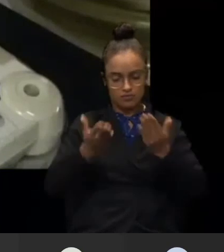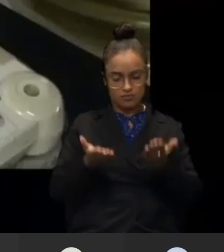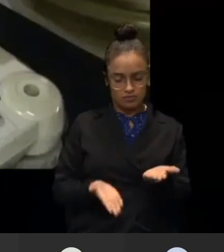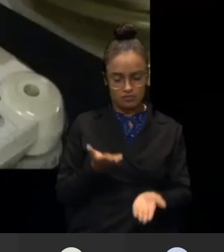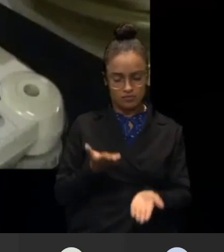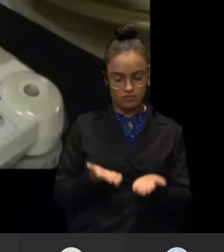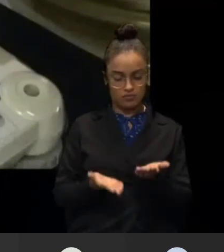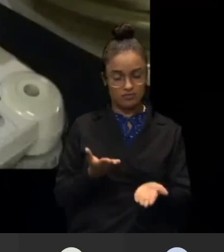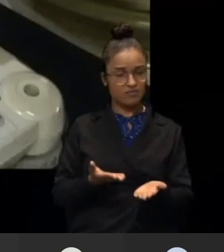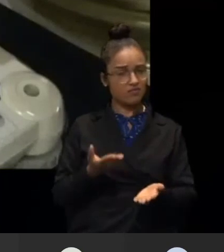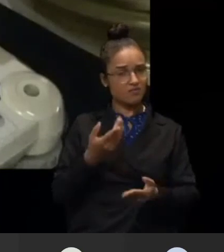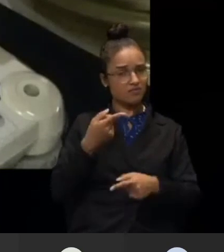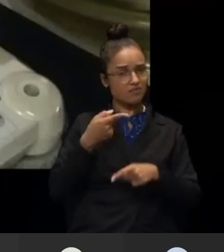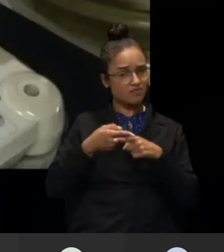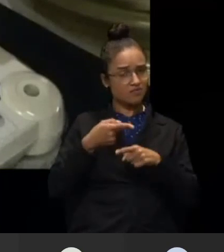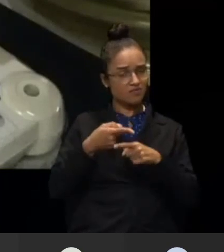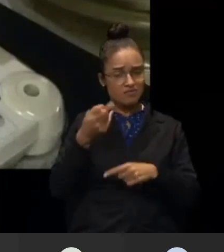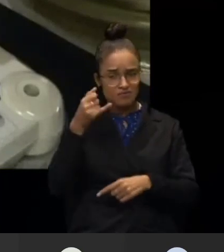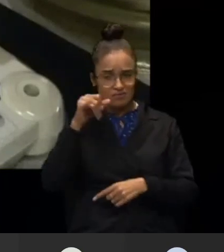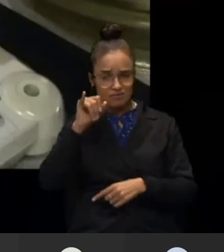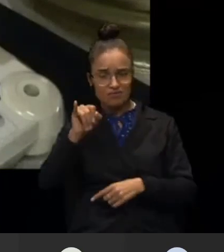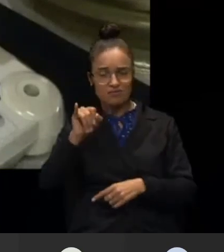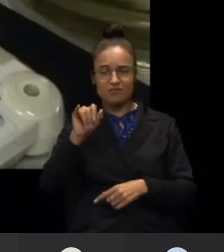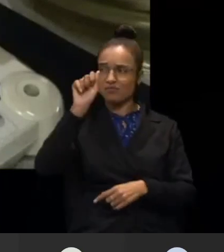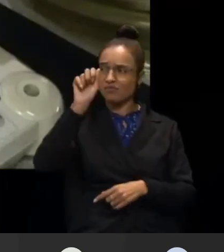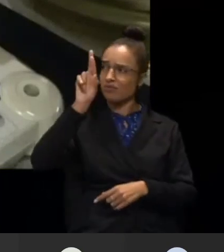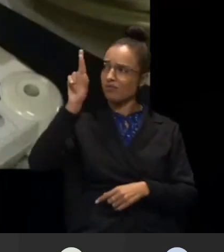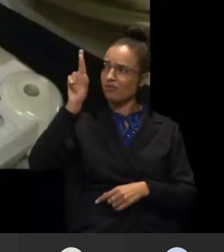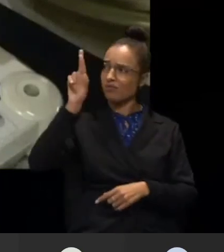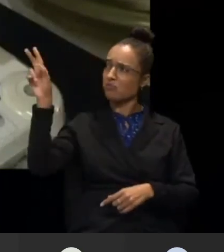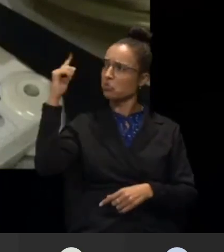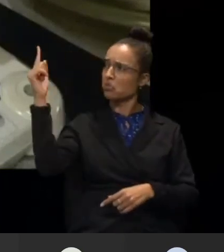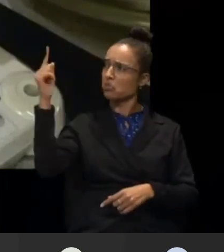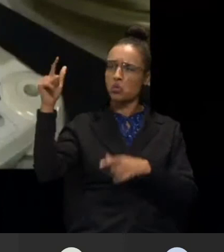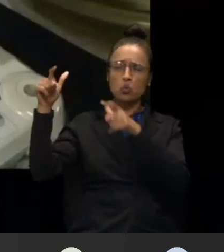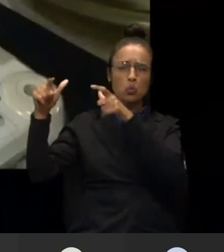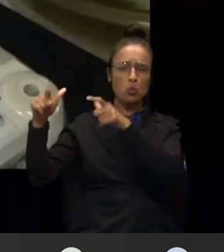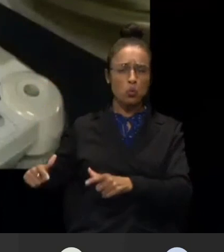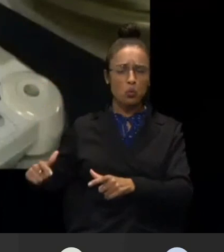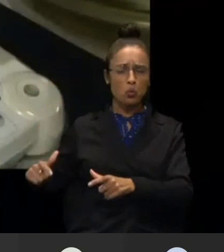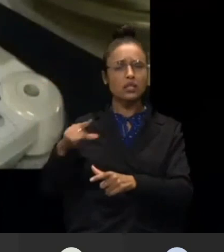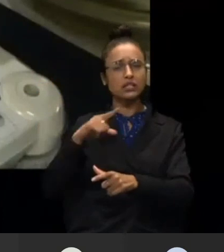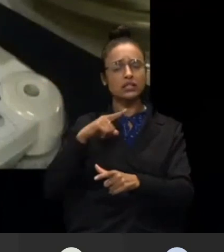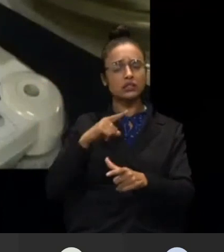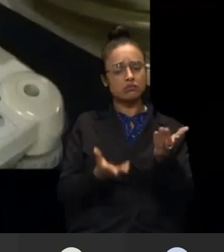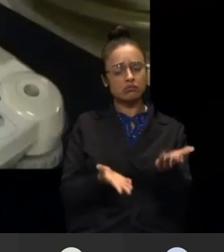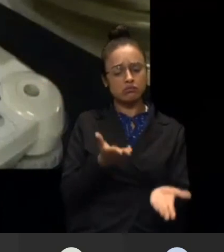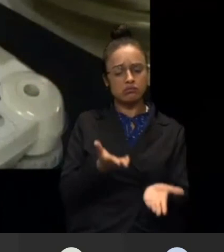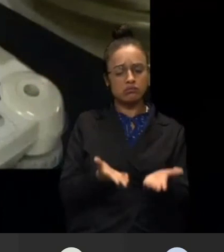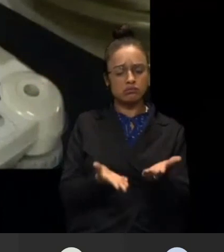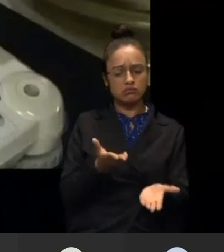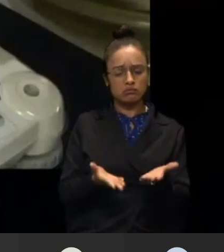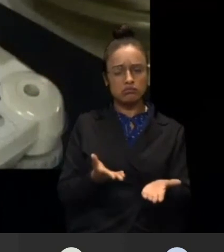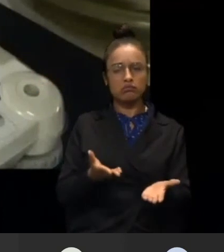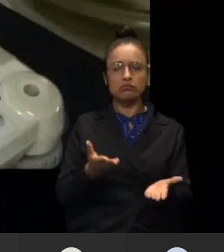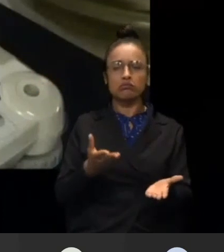a balança, as portinhas da balança, porque ar-condicionado ao redor e pode interferir no peso da